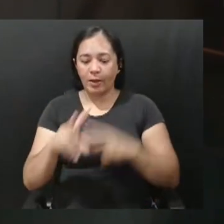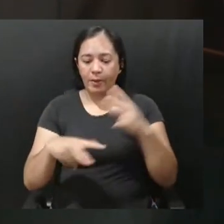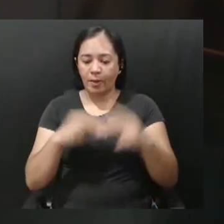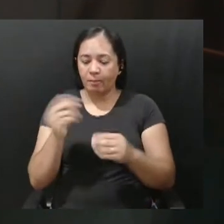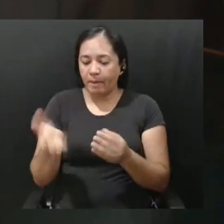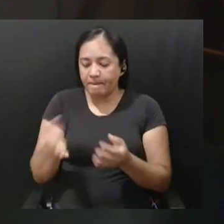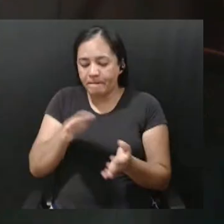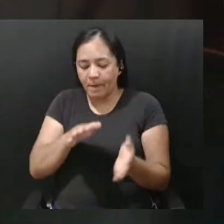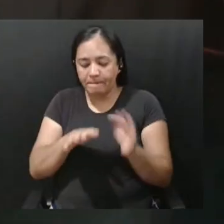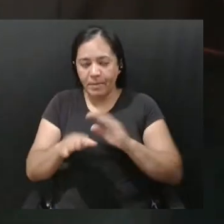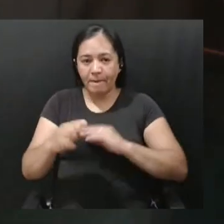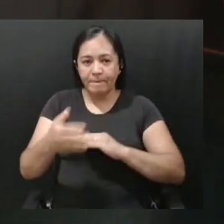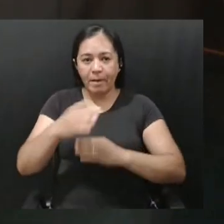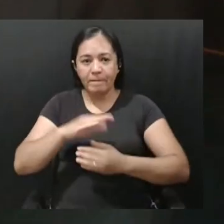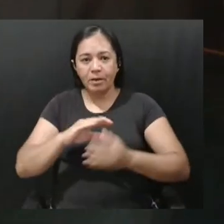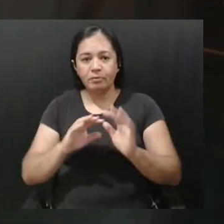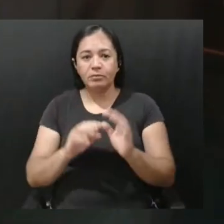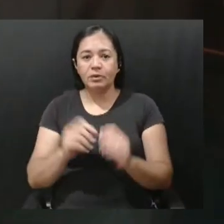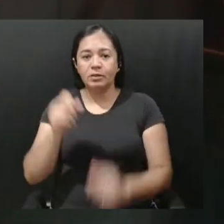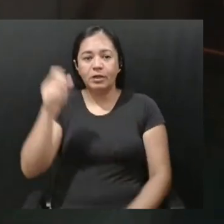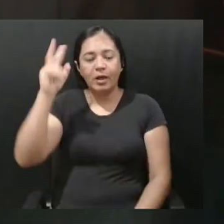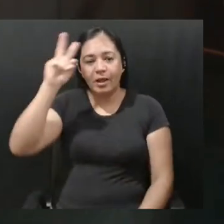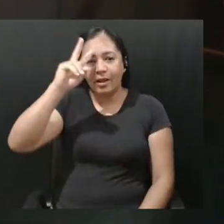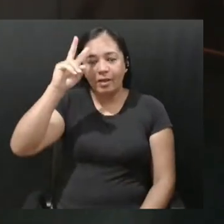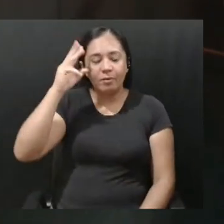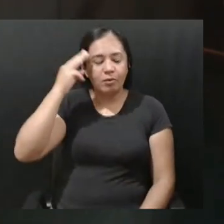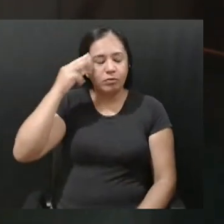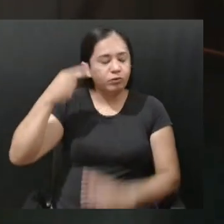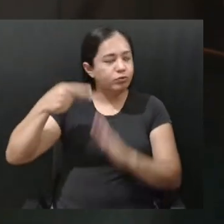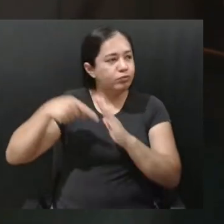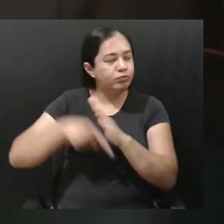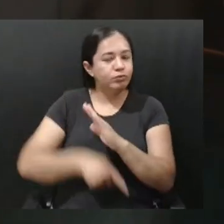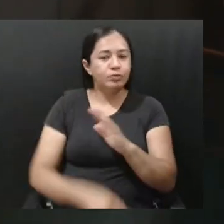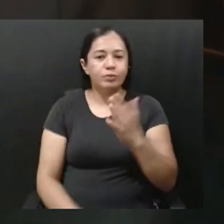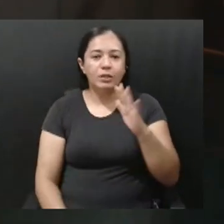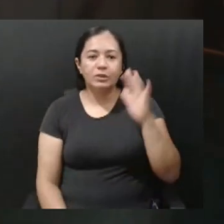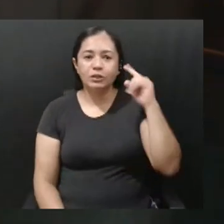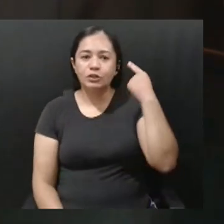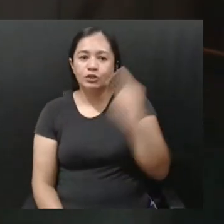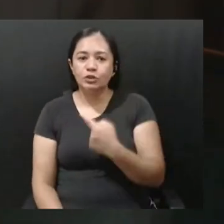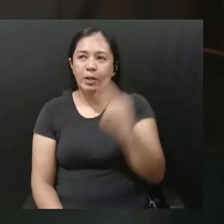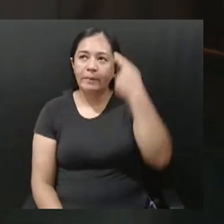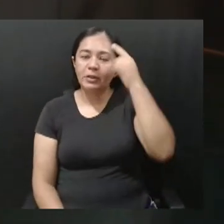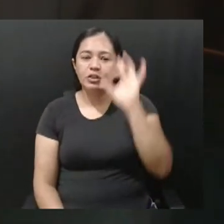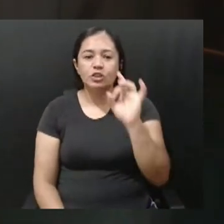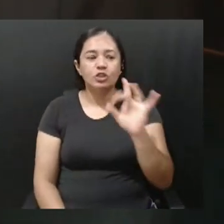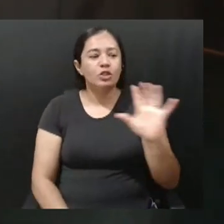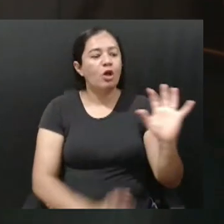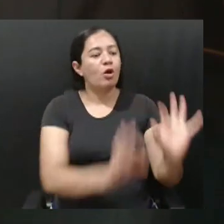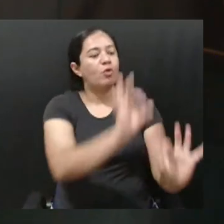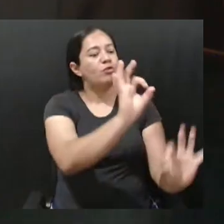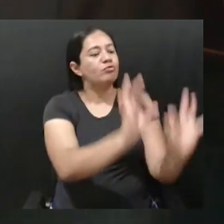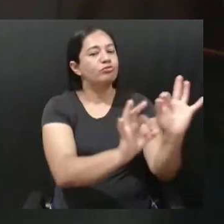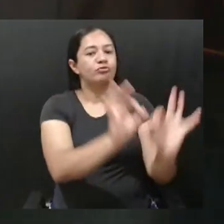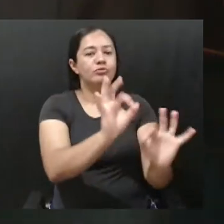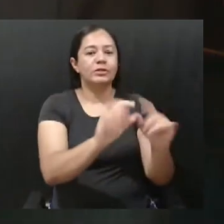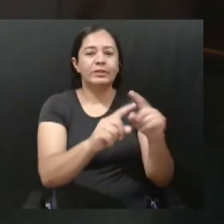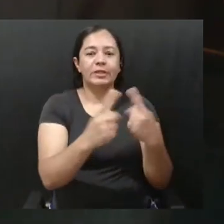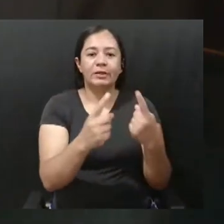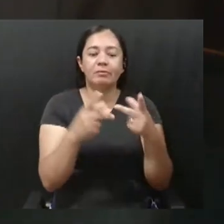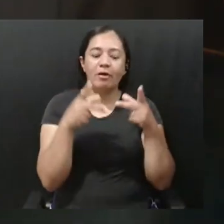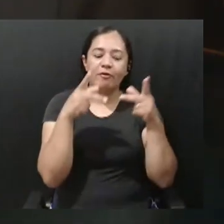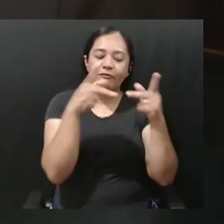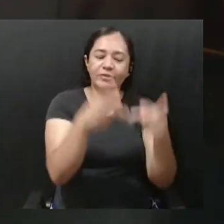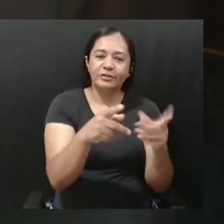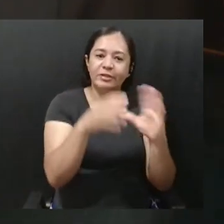sim memórias muito profundas. Às vezes a gente acha que está só decorando a sala, mas a gente está revisitando capítulos inteiros da